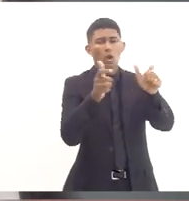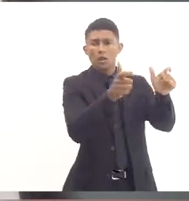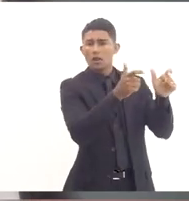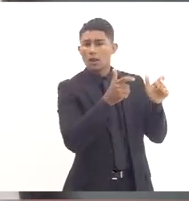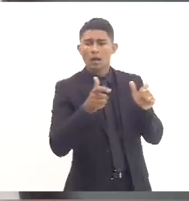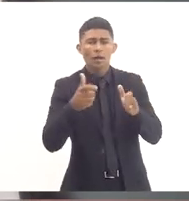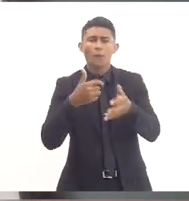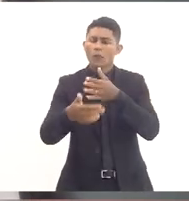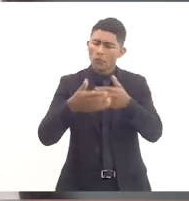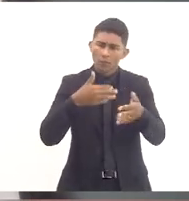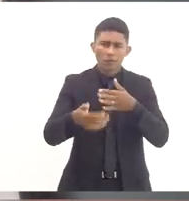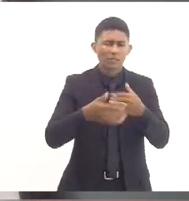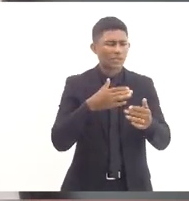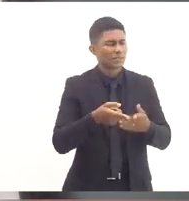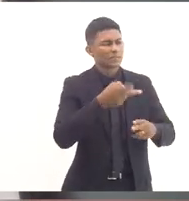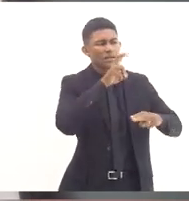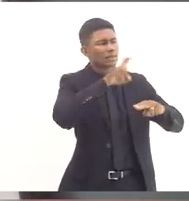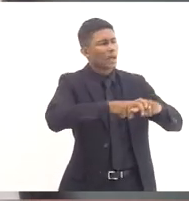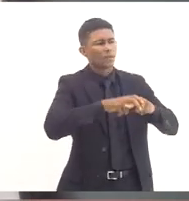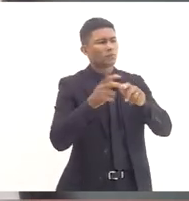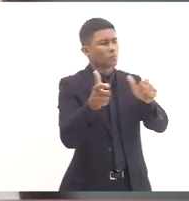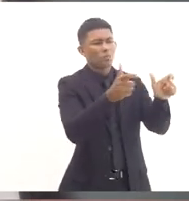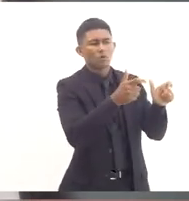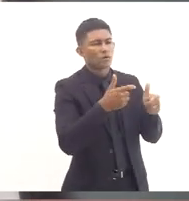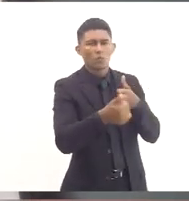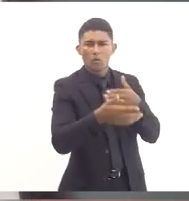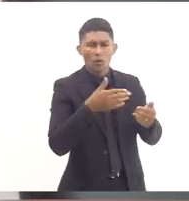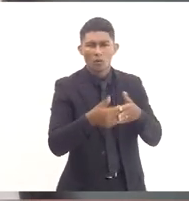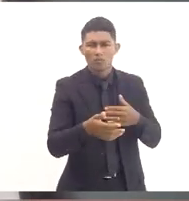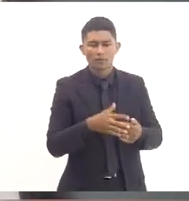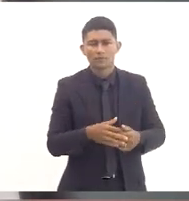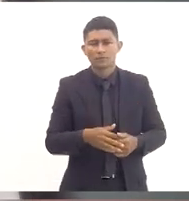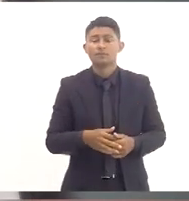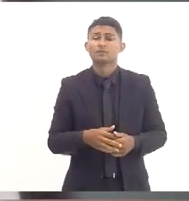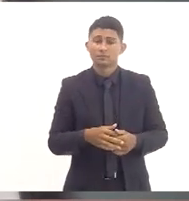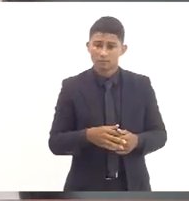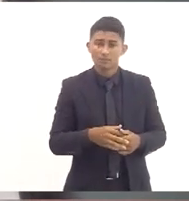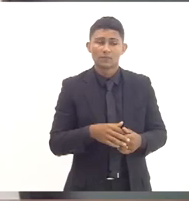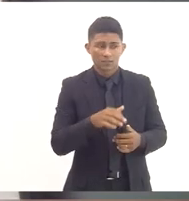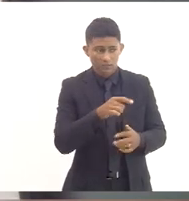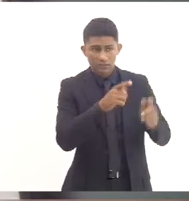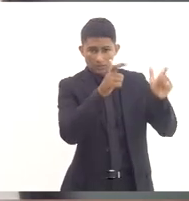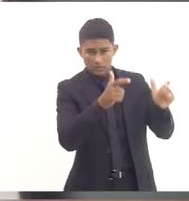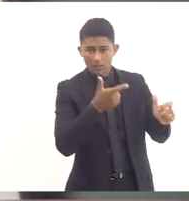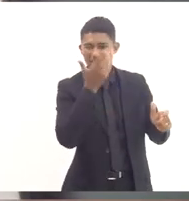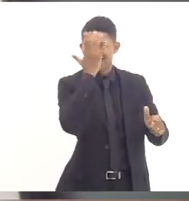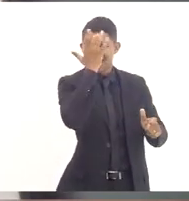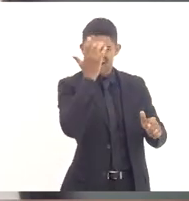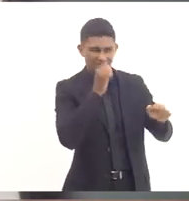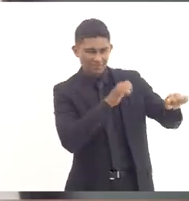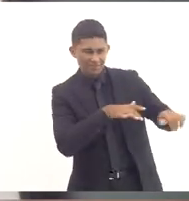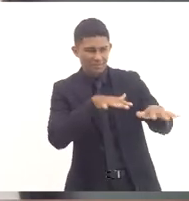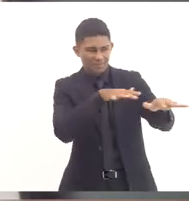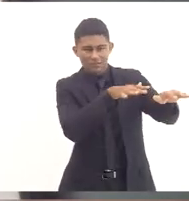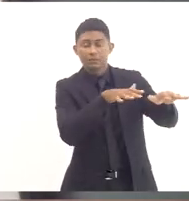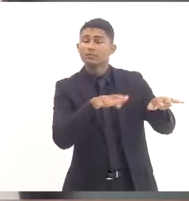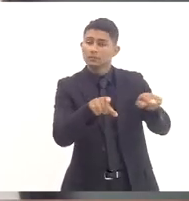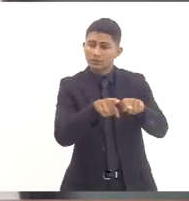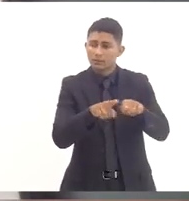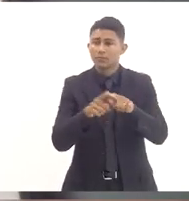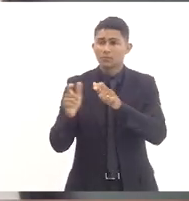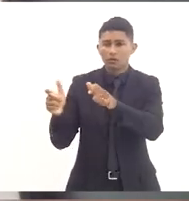que sentar onde ele quiser amanhã aonde que ele mandar ele sentar e isso não é só ali na Sapucaí não em todos os lugares Então essa mania